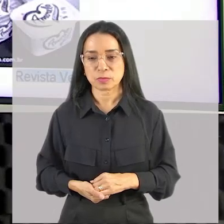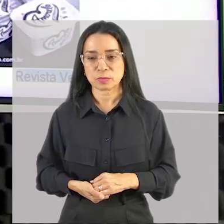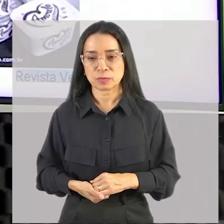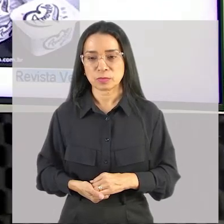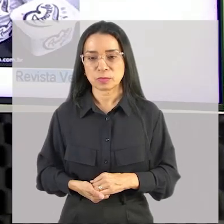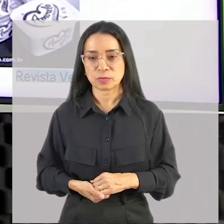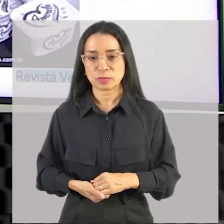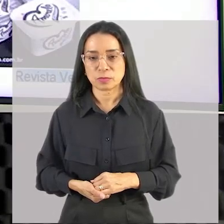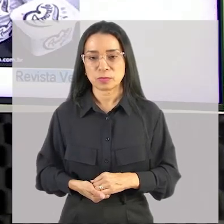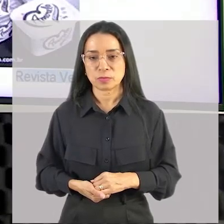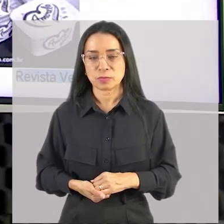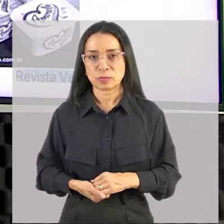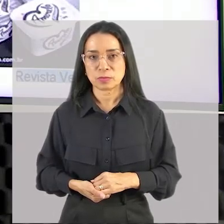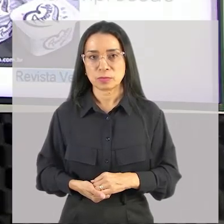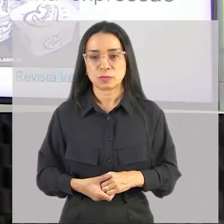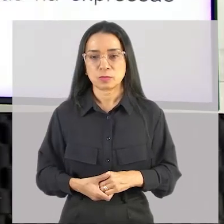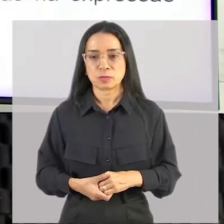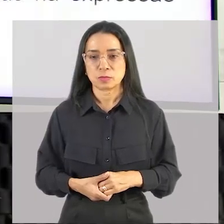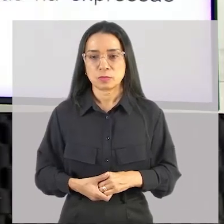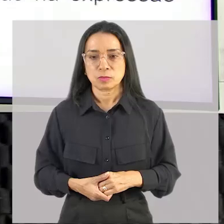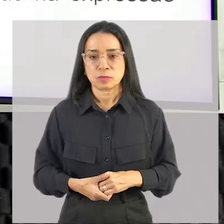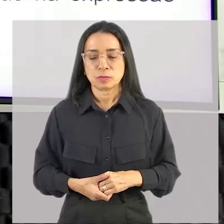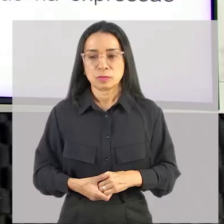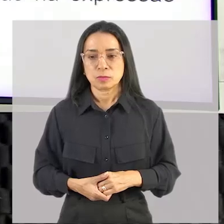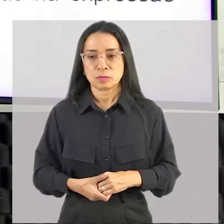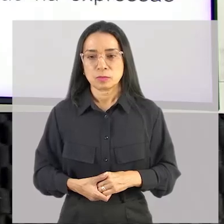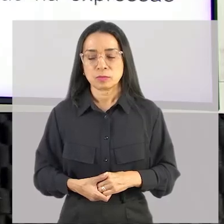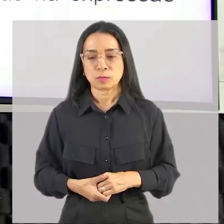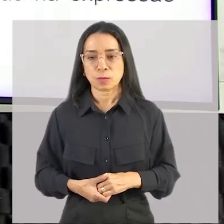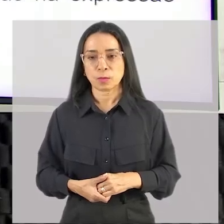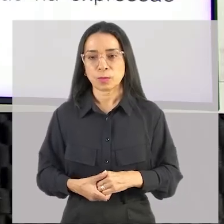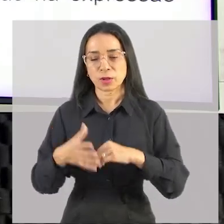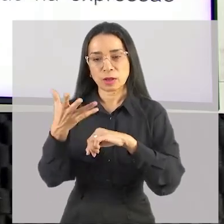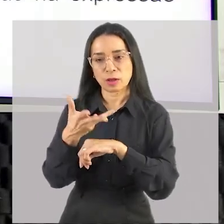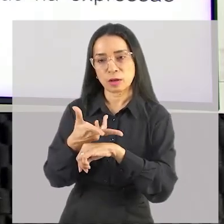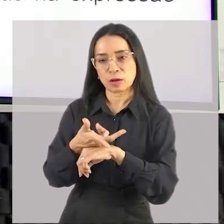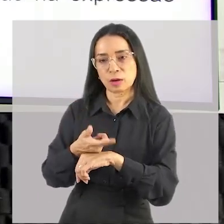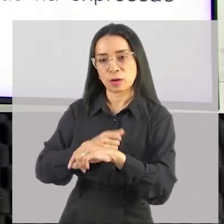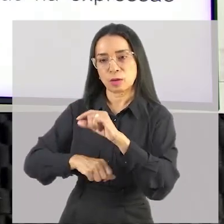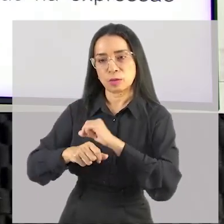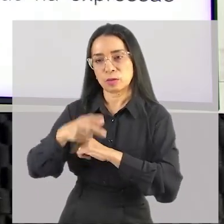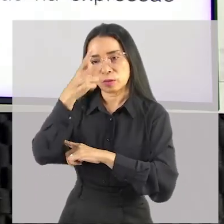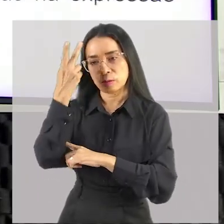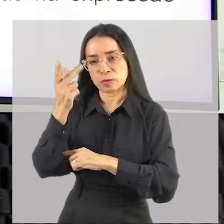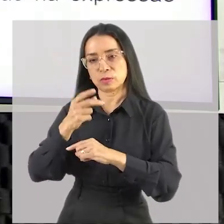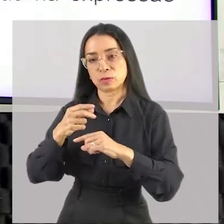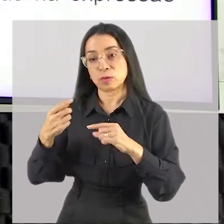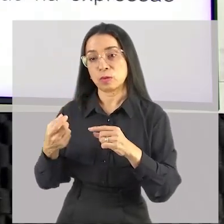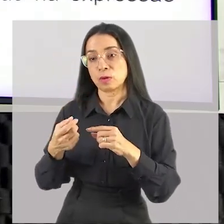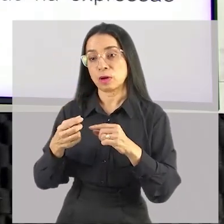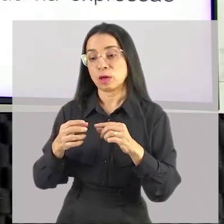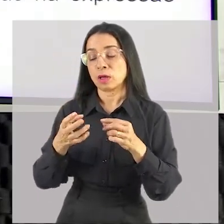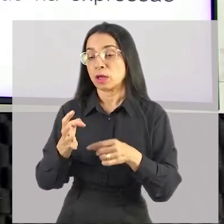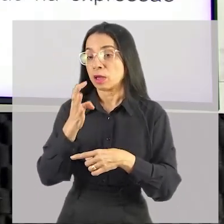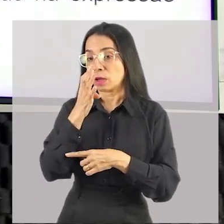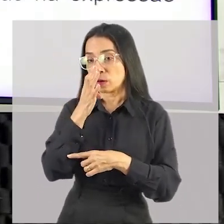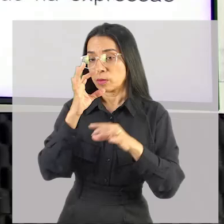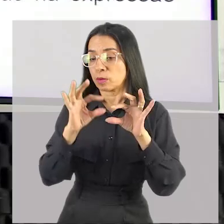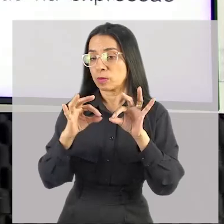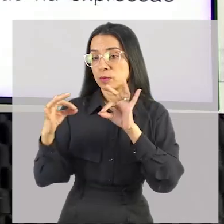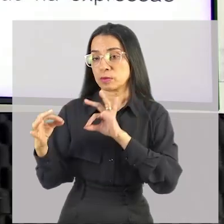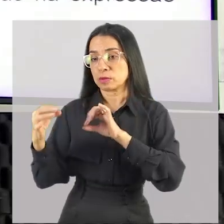com apenas uma palavra, né? Então, para convencer o receptor, observa-se a combinação entre